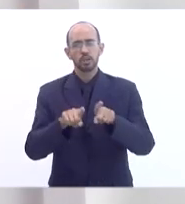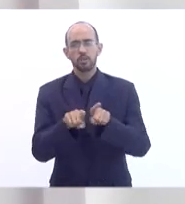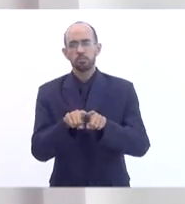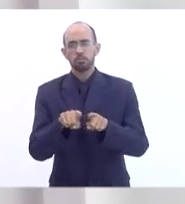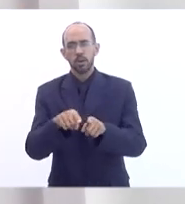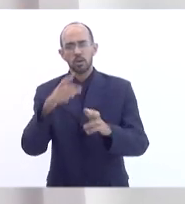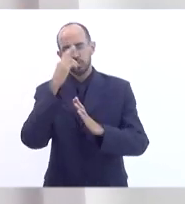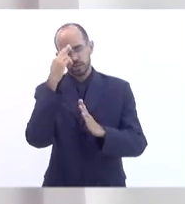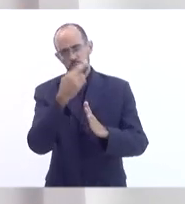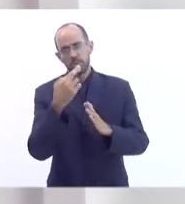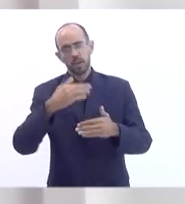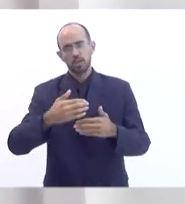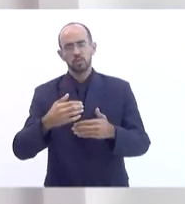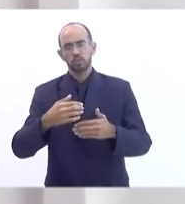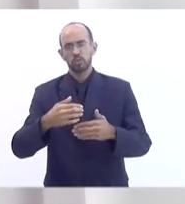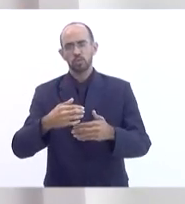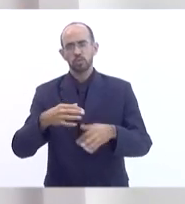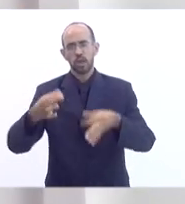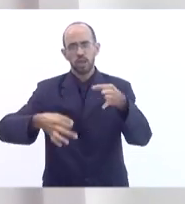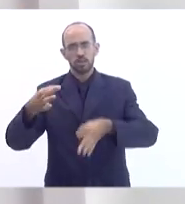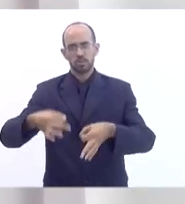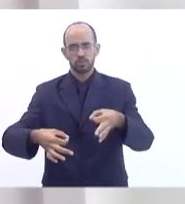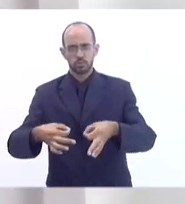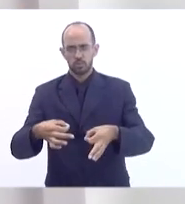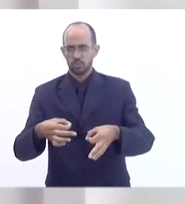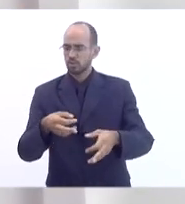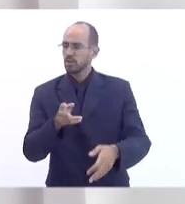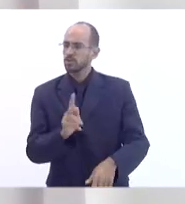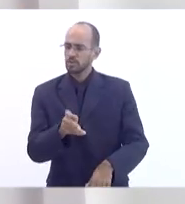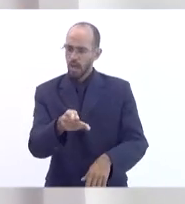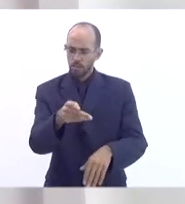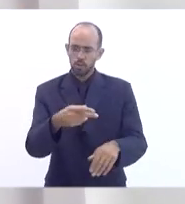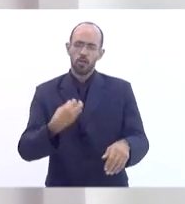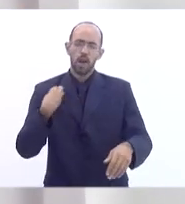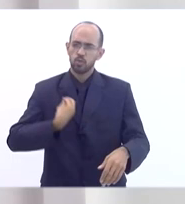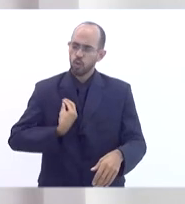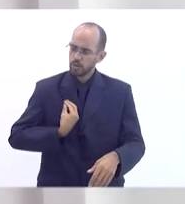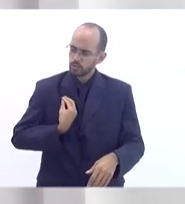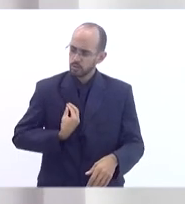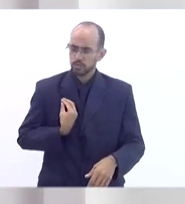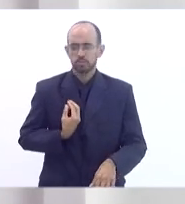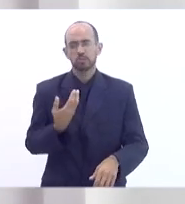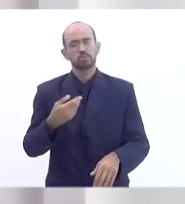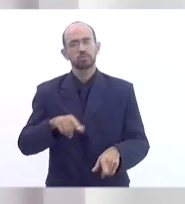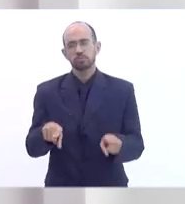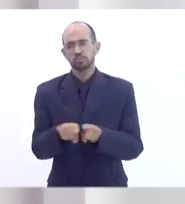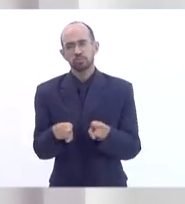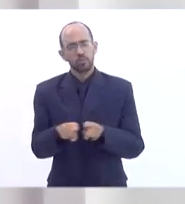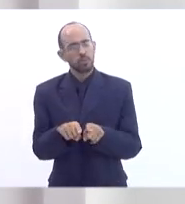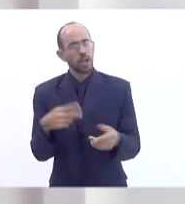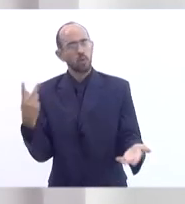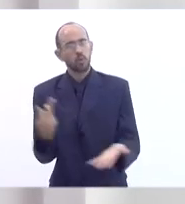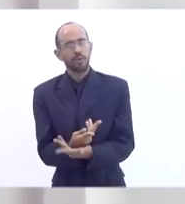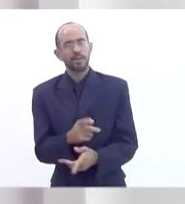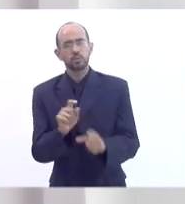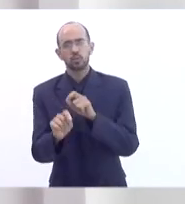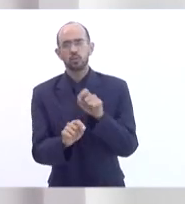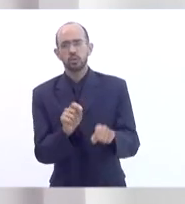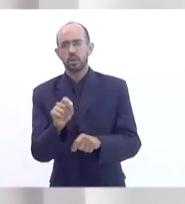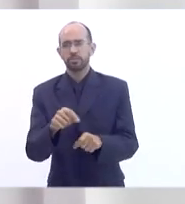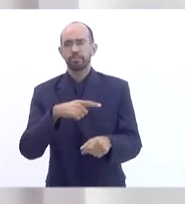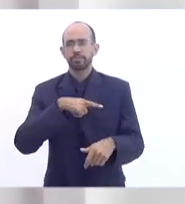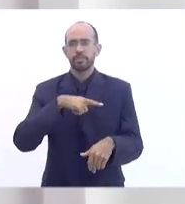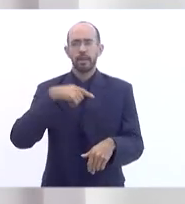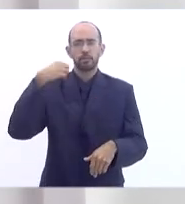são pontuais e osso a todo momento nós vamos atualizando e o que que acontece são por